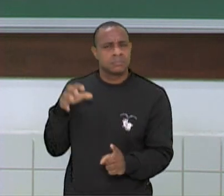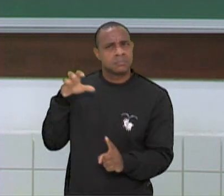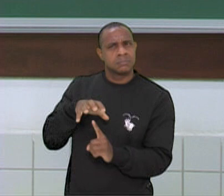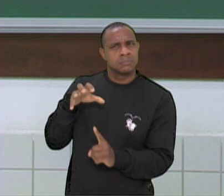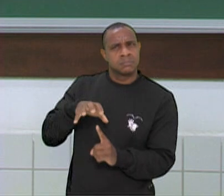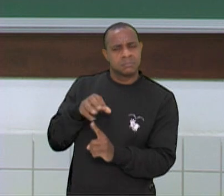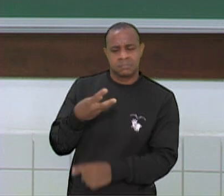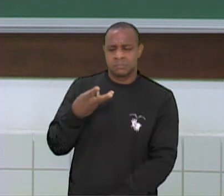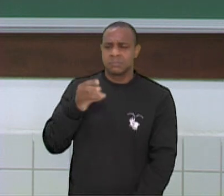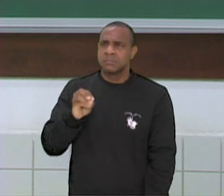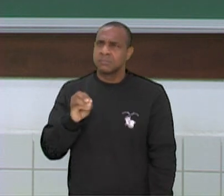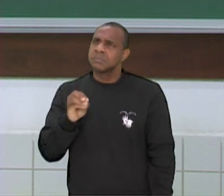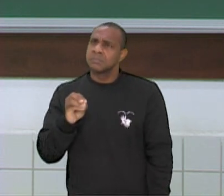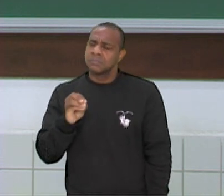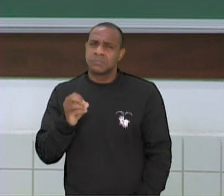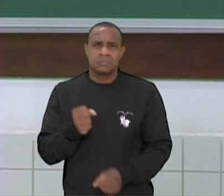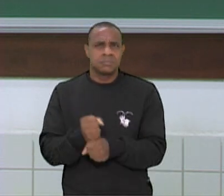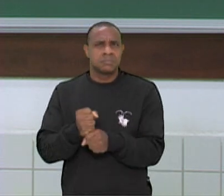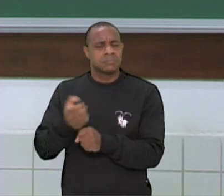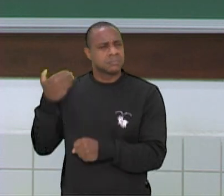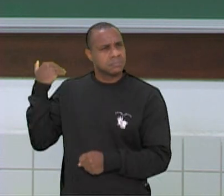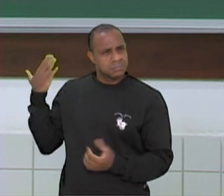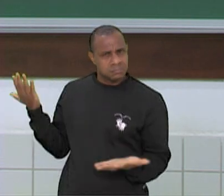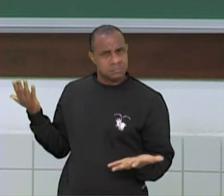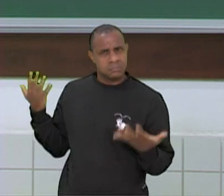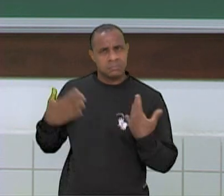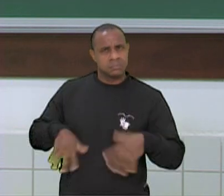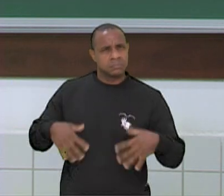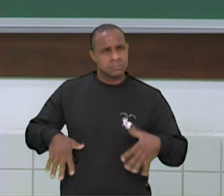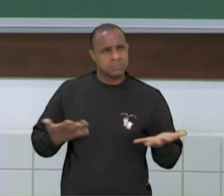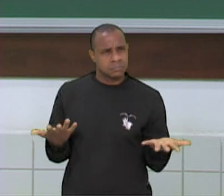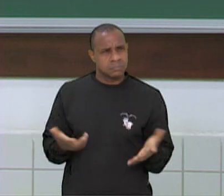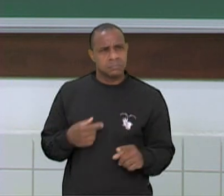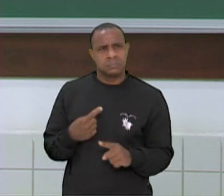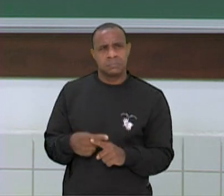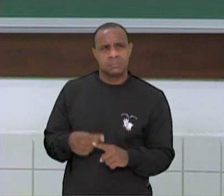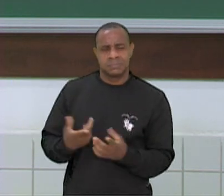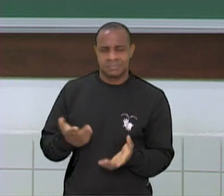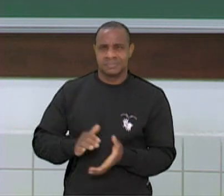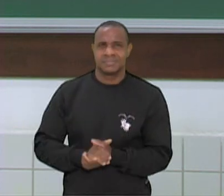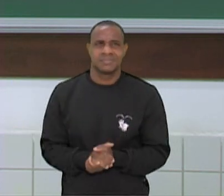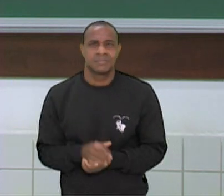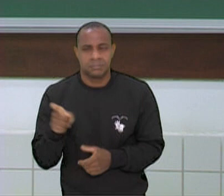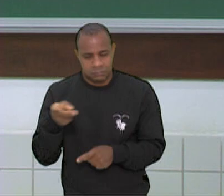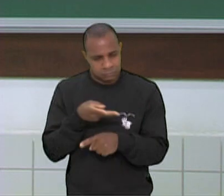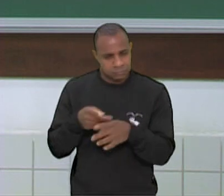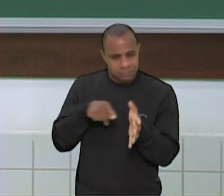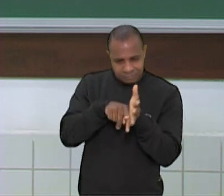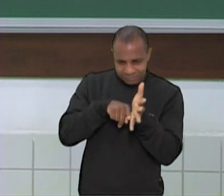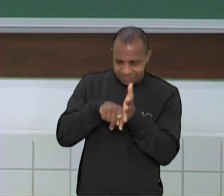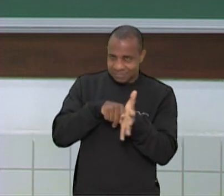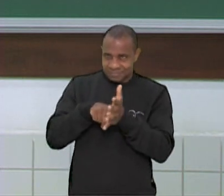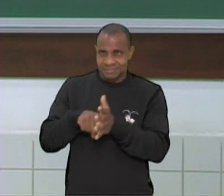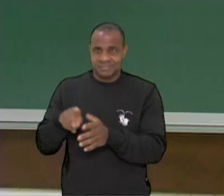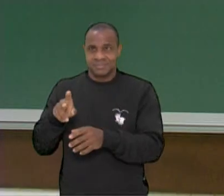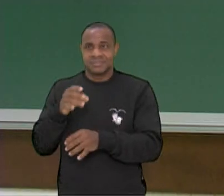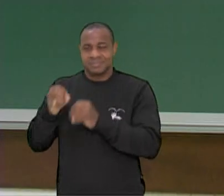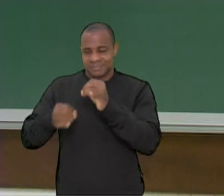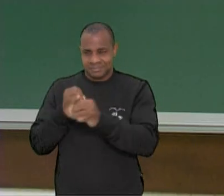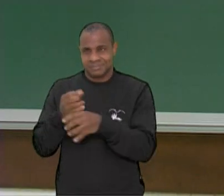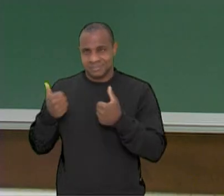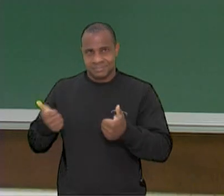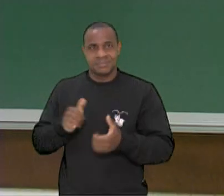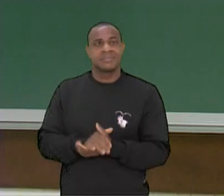após a sua escrita? Uau, que coisa, né? Por que será? Não vou dar spoiler para você, pesquisa aí. Vamos para a resposta